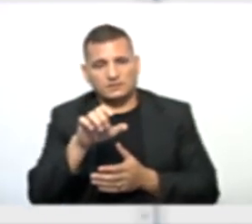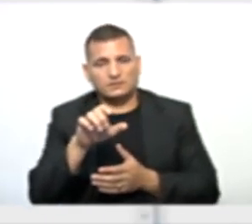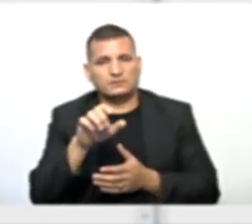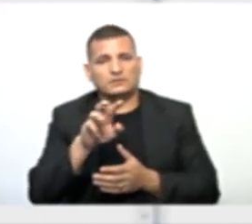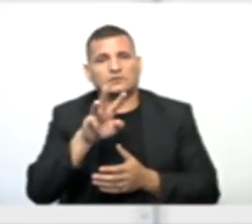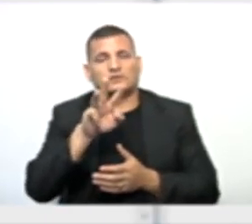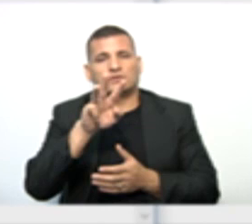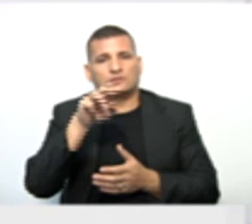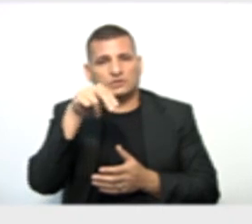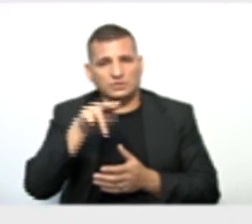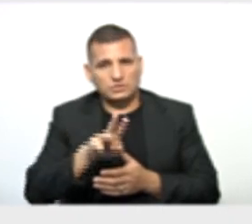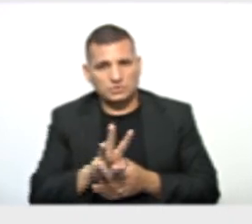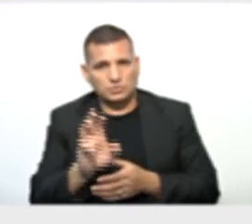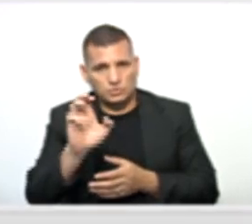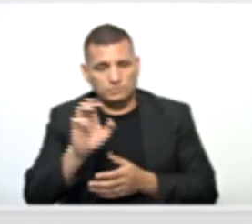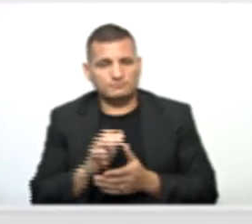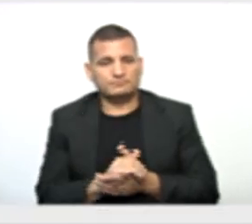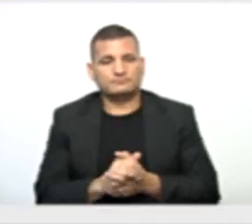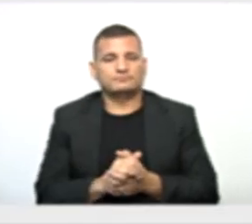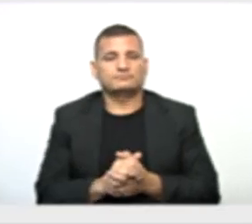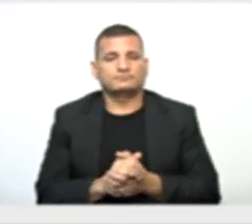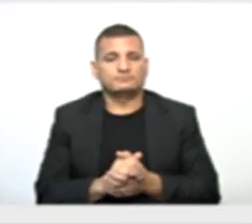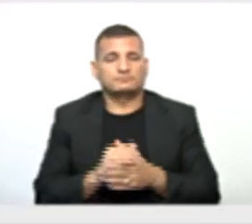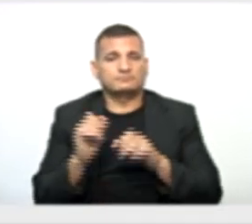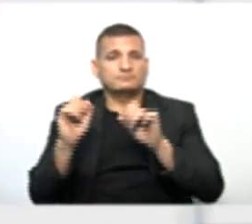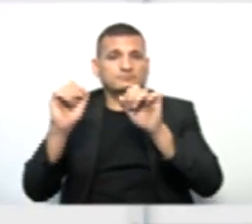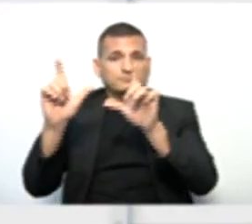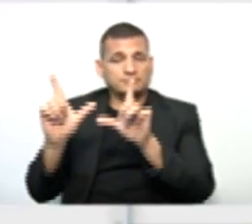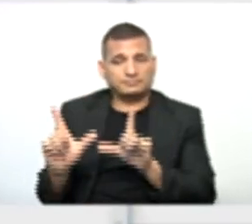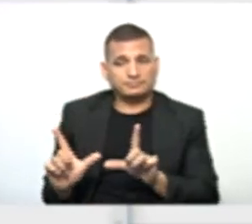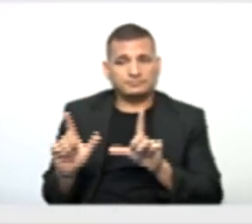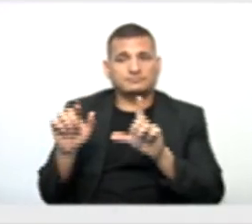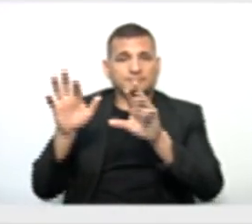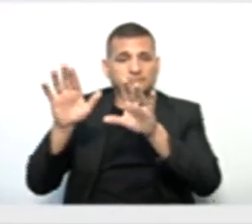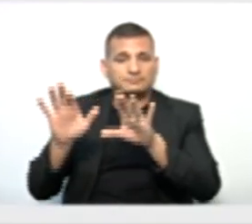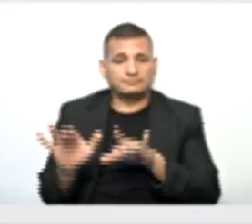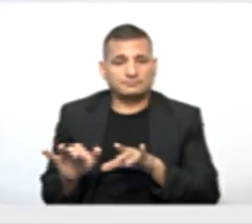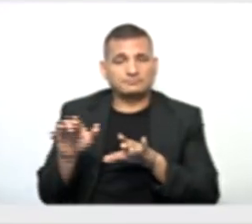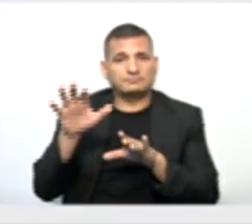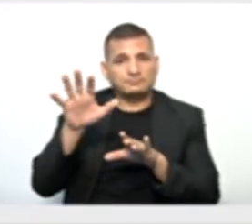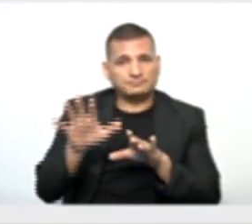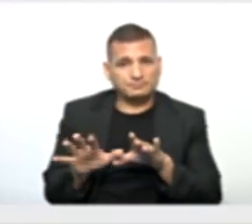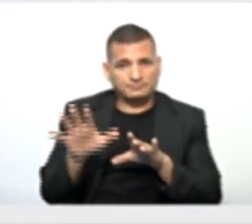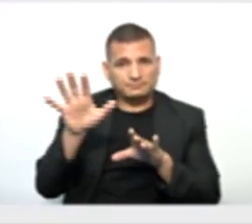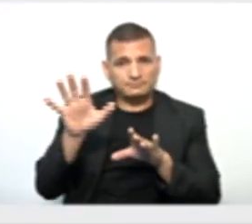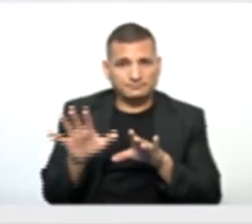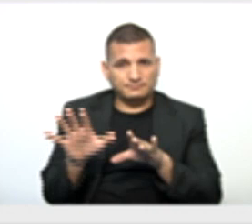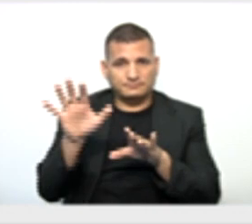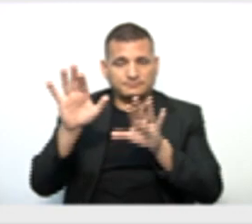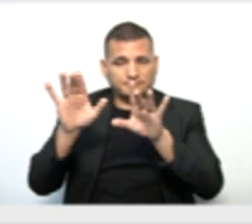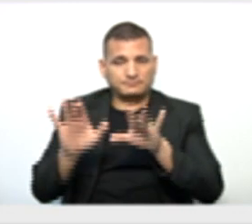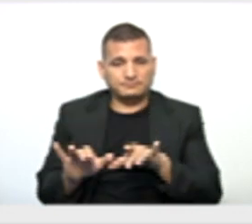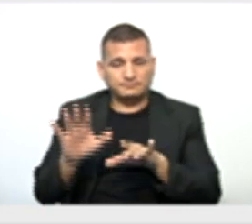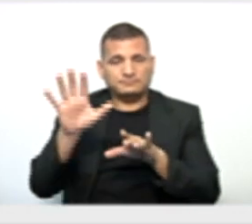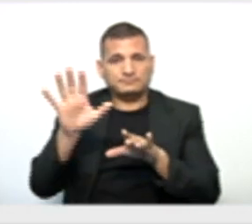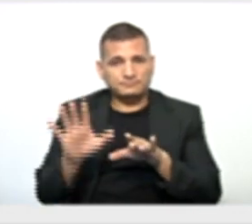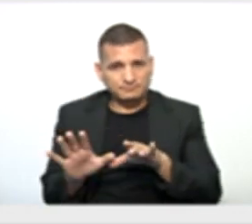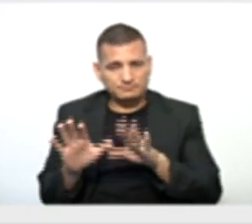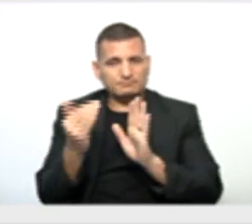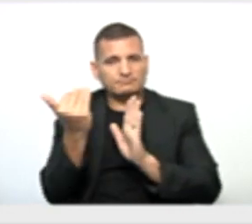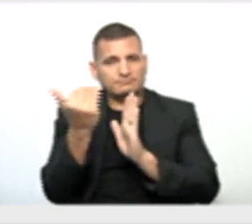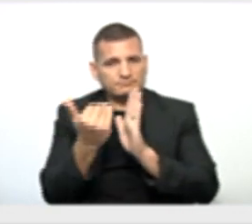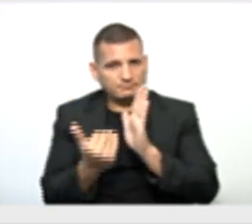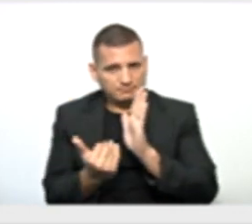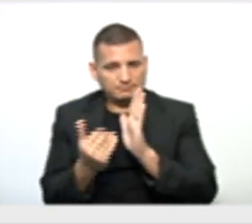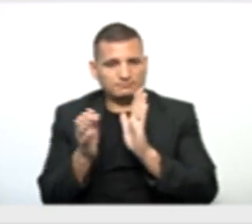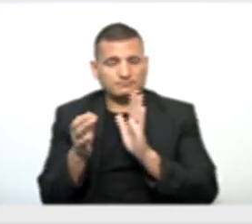File, e ele abre um local aqui para eu escrever, deixa eu ajustar aqui, para eu escrever o meu programa. Então,